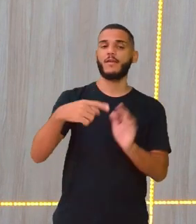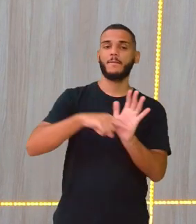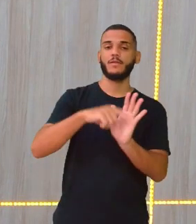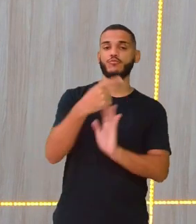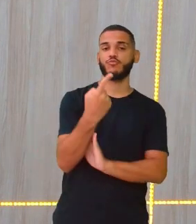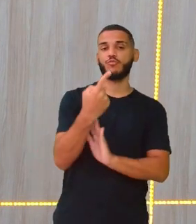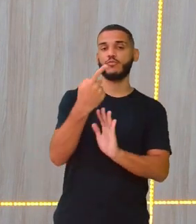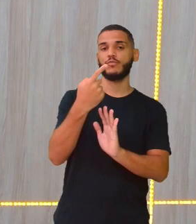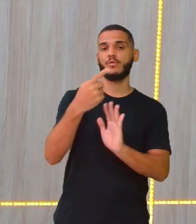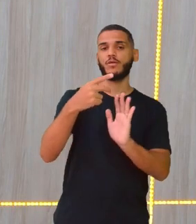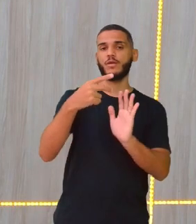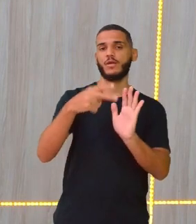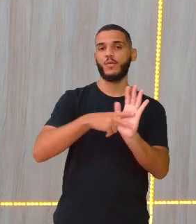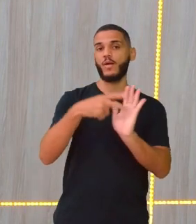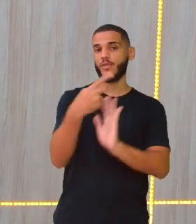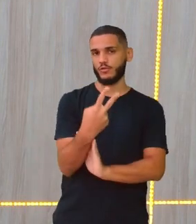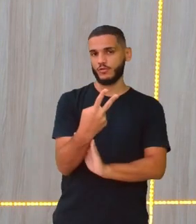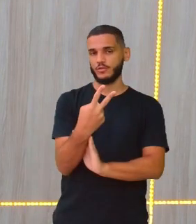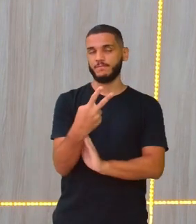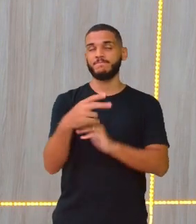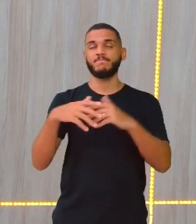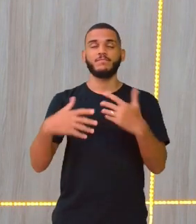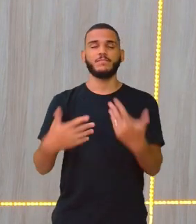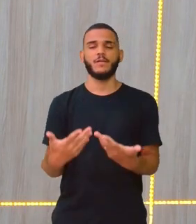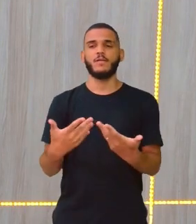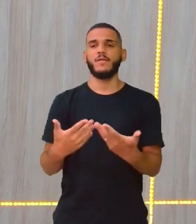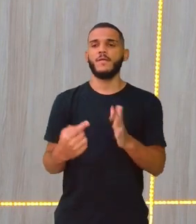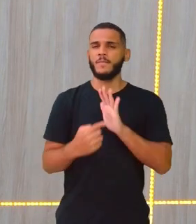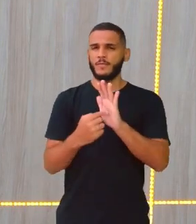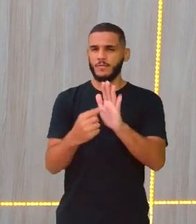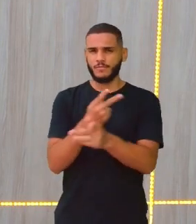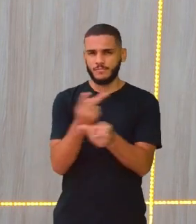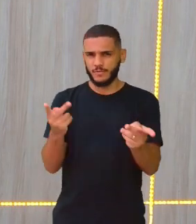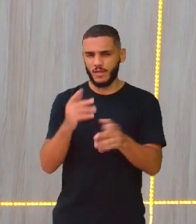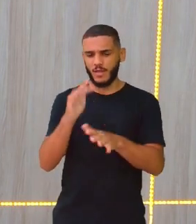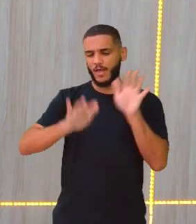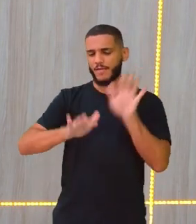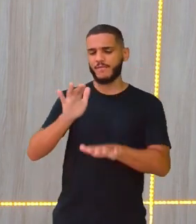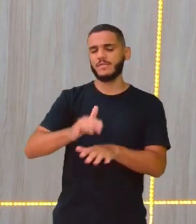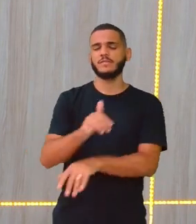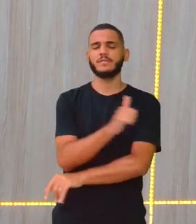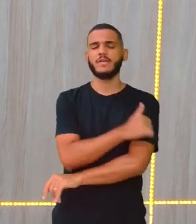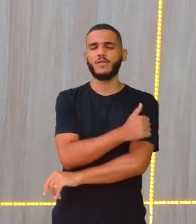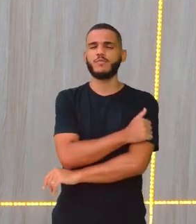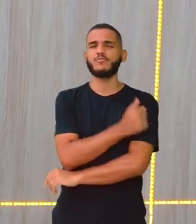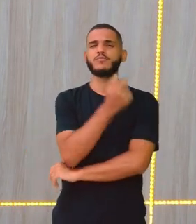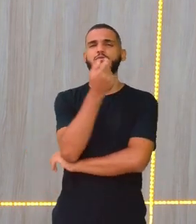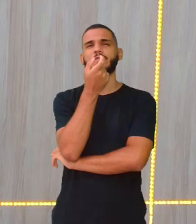2. Só para reforçar, tá, gente? Porque às vezes alguns alunos